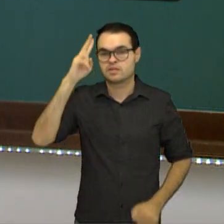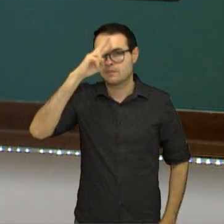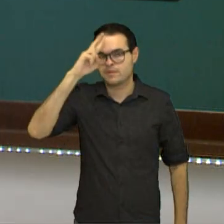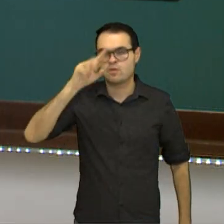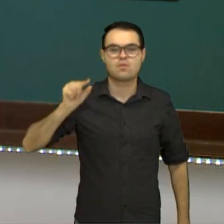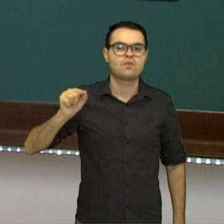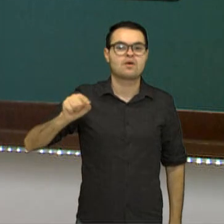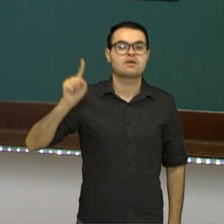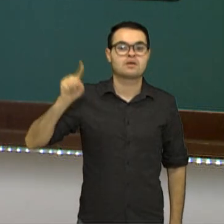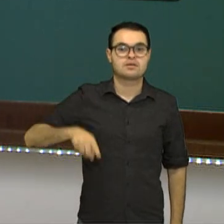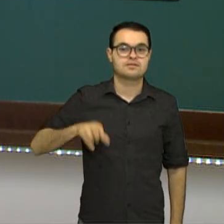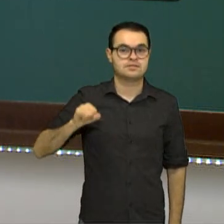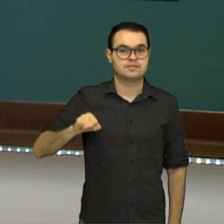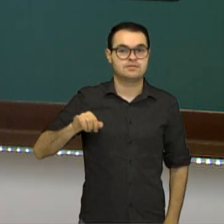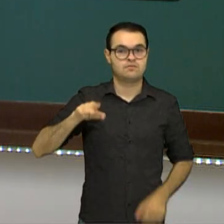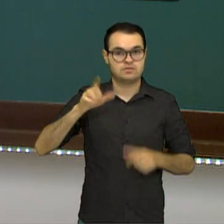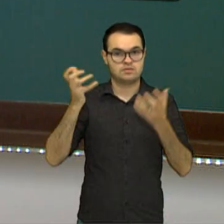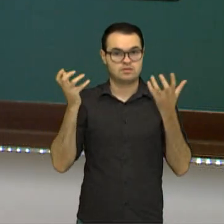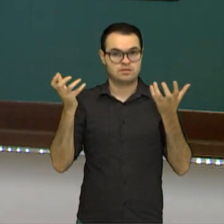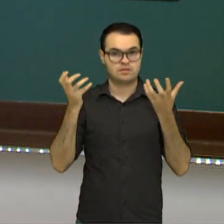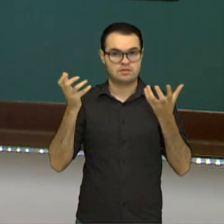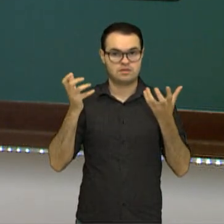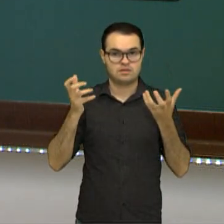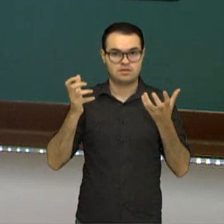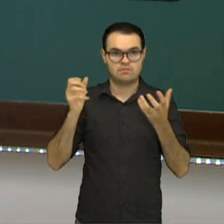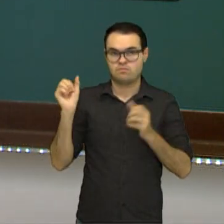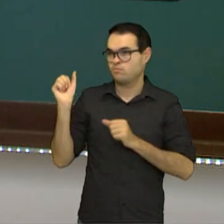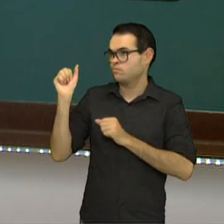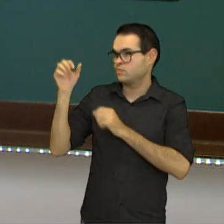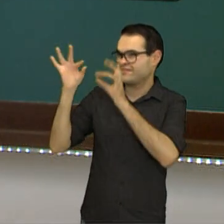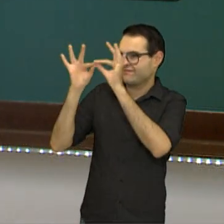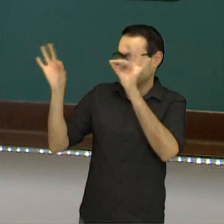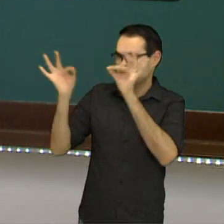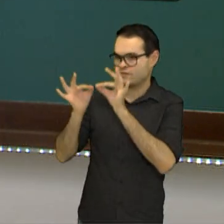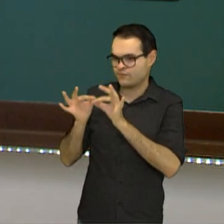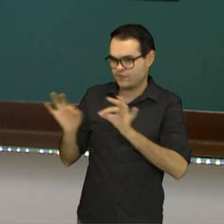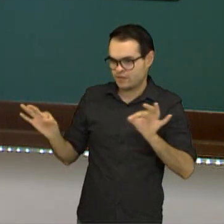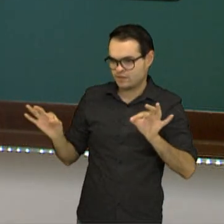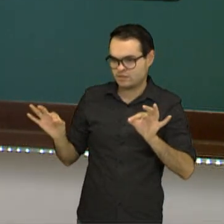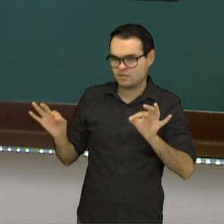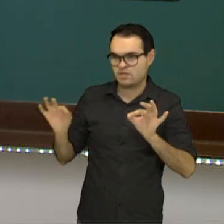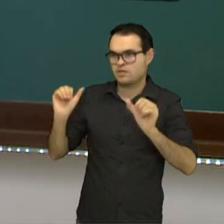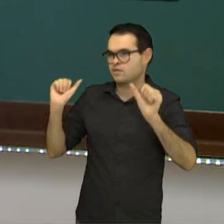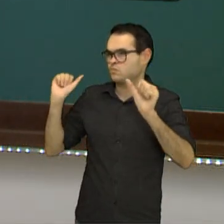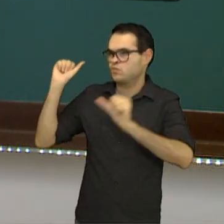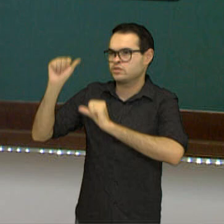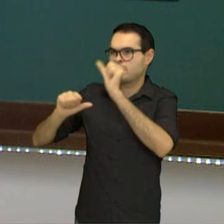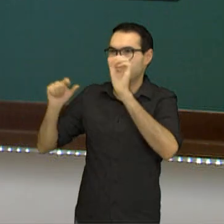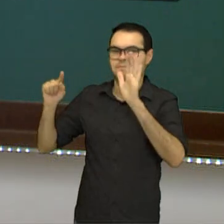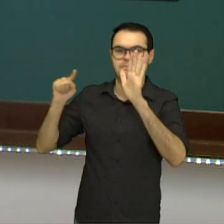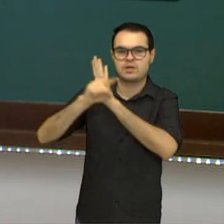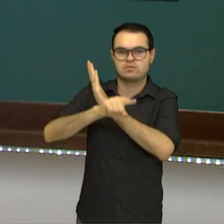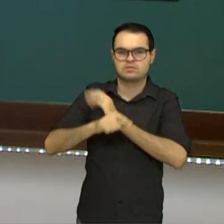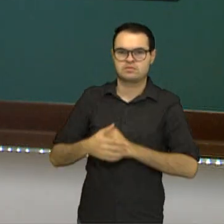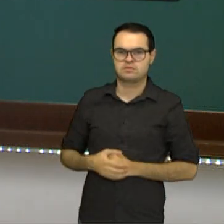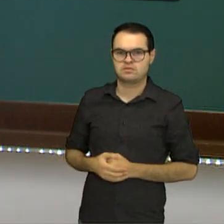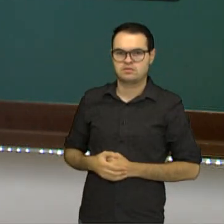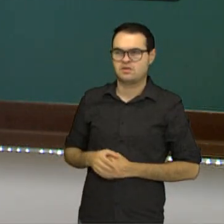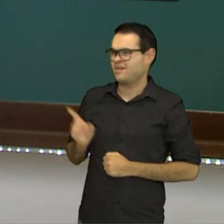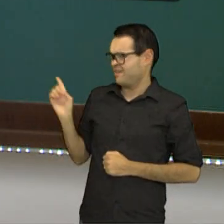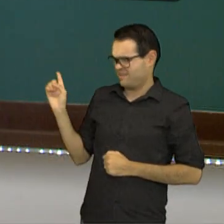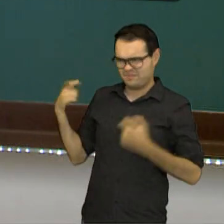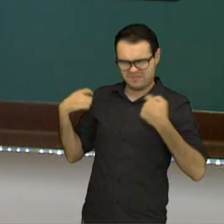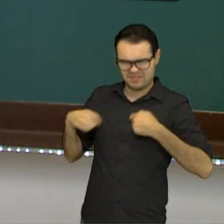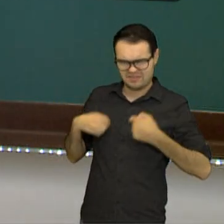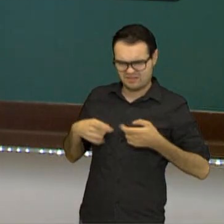se porventura você quiser transformar essas duas frases numa pergunta, por exemplo, ela tem que ficar na cama só porque